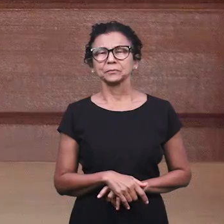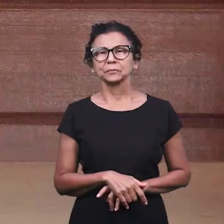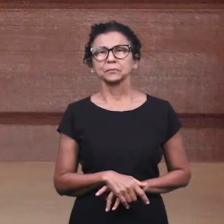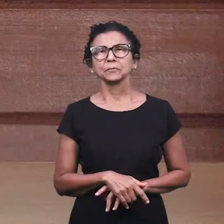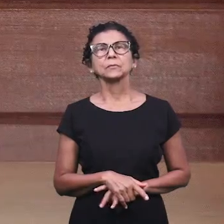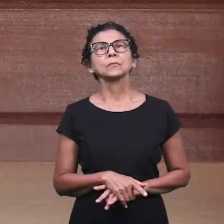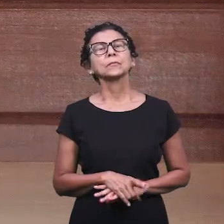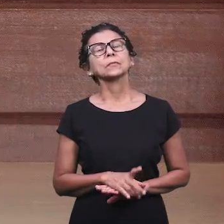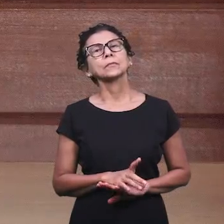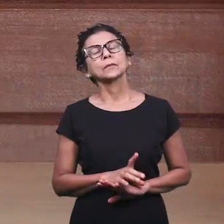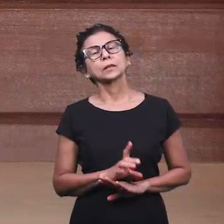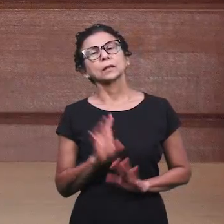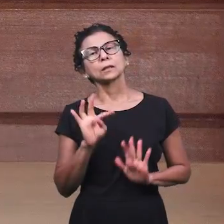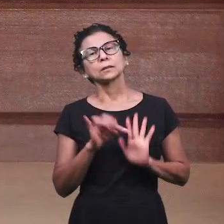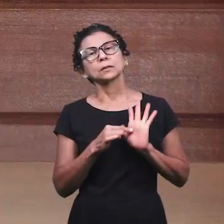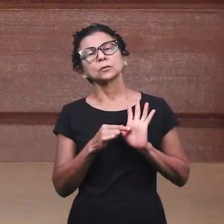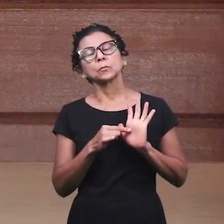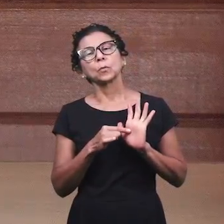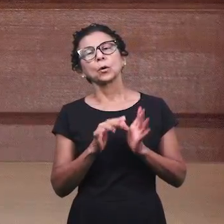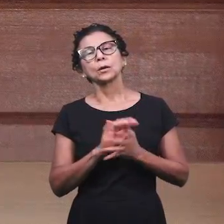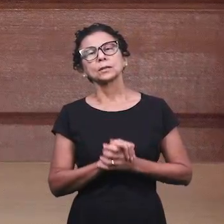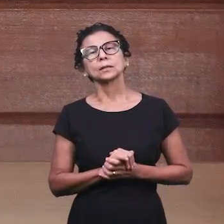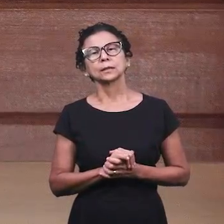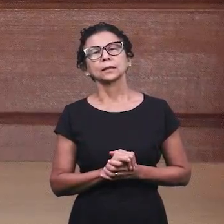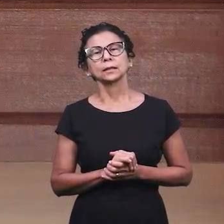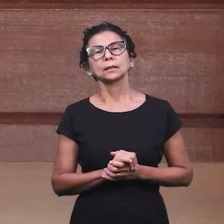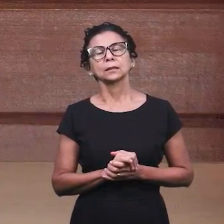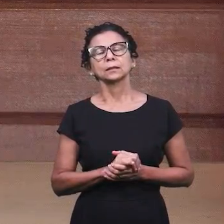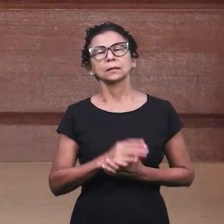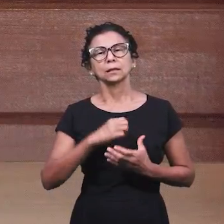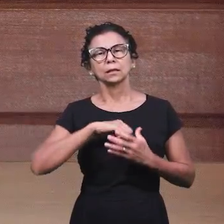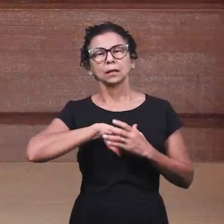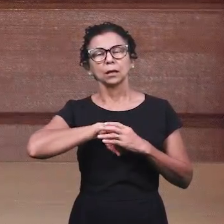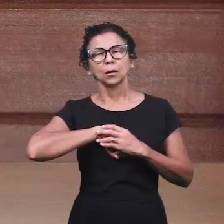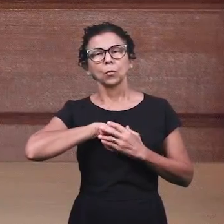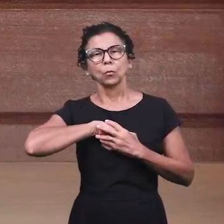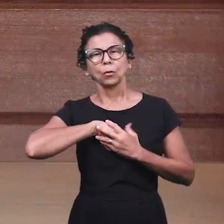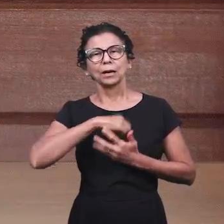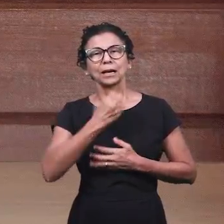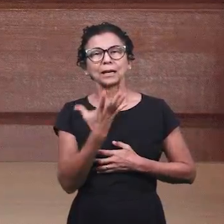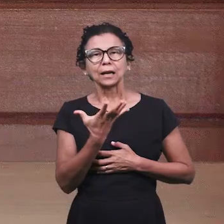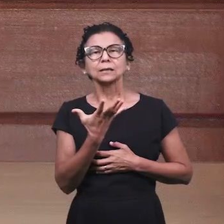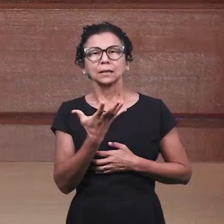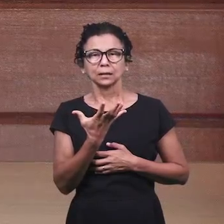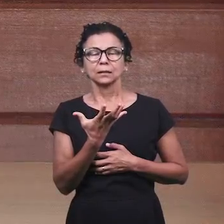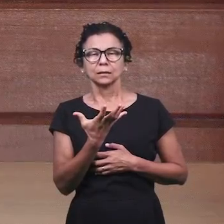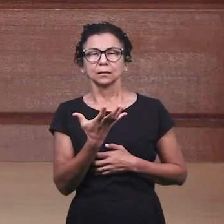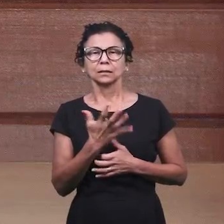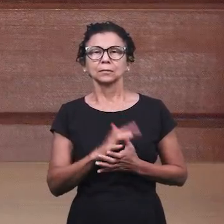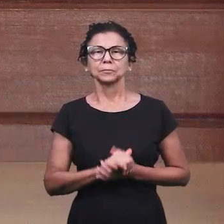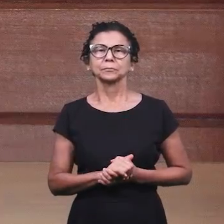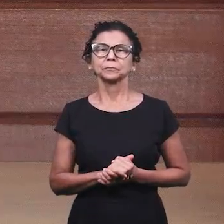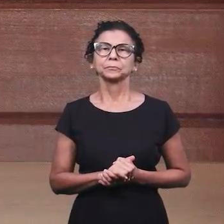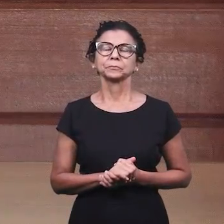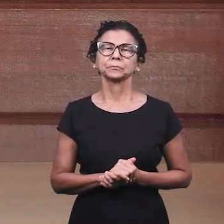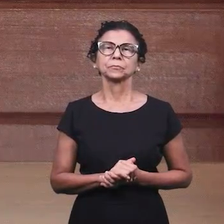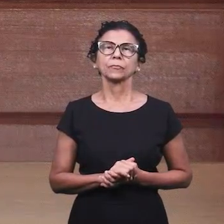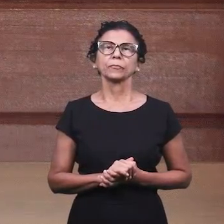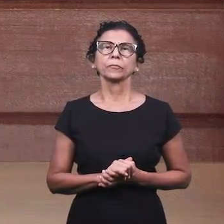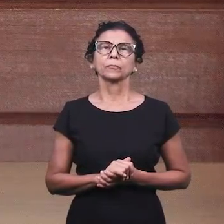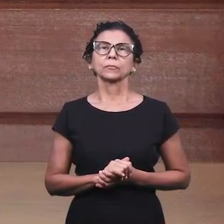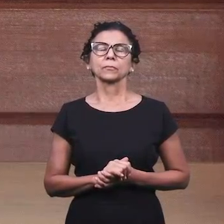questão da família, né? E esses ataques. Quando nós olhamos o texto aqui de 2 Timóteo, capítulo